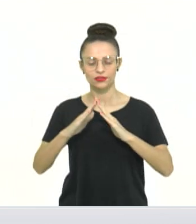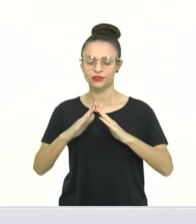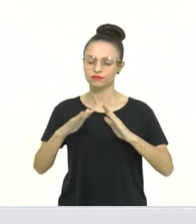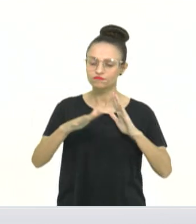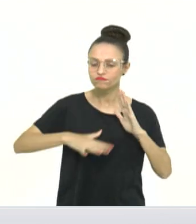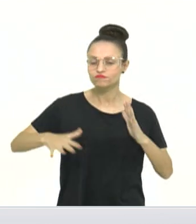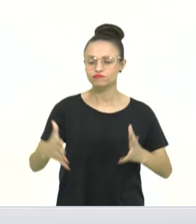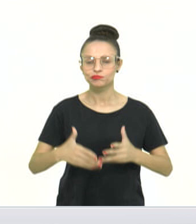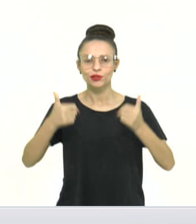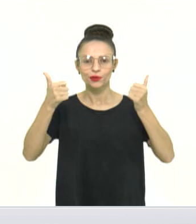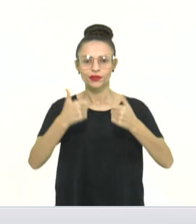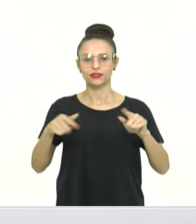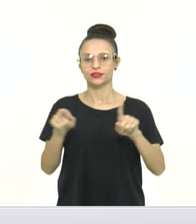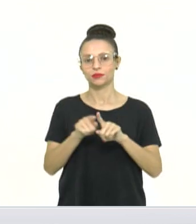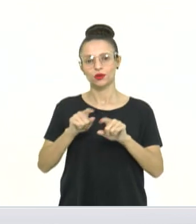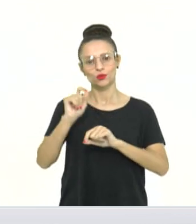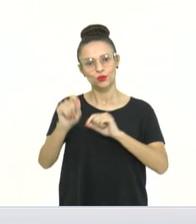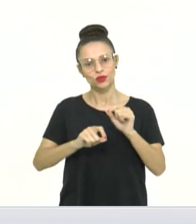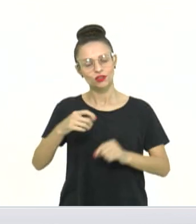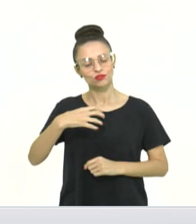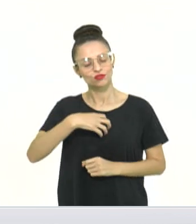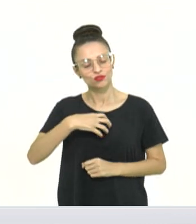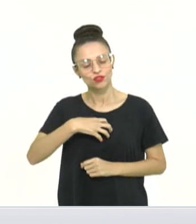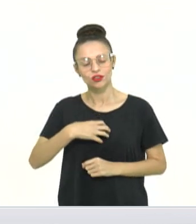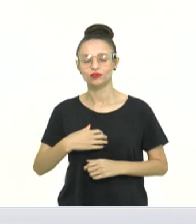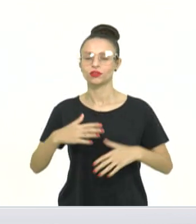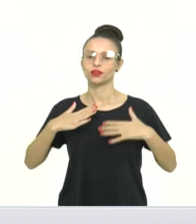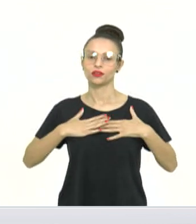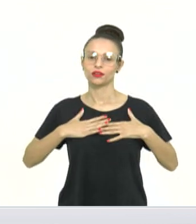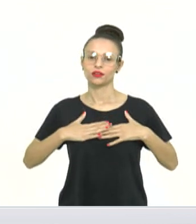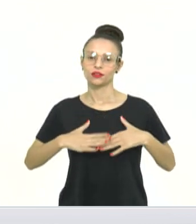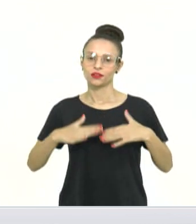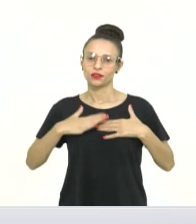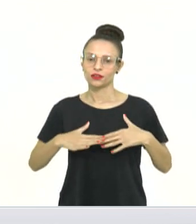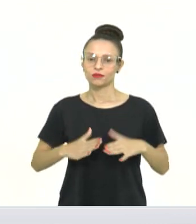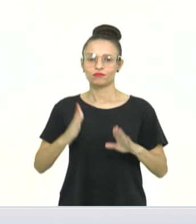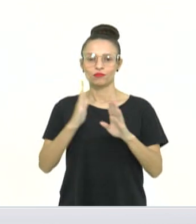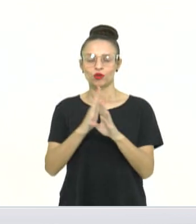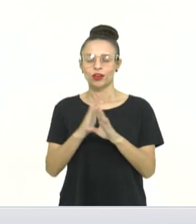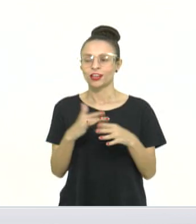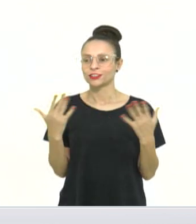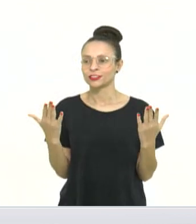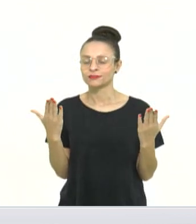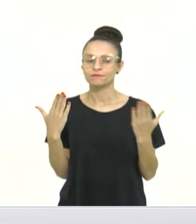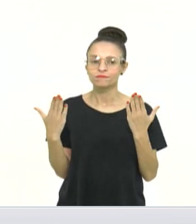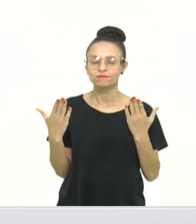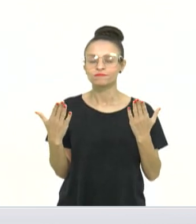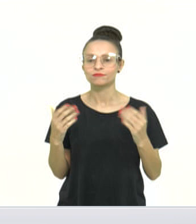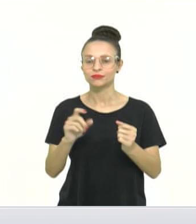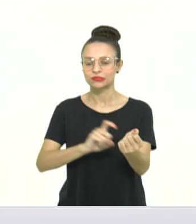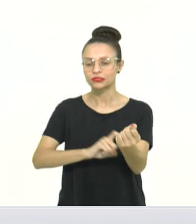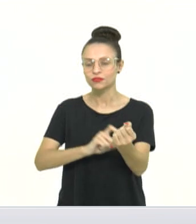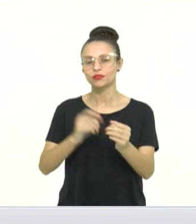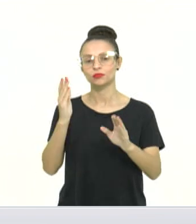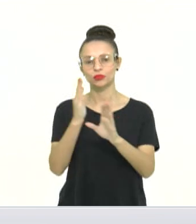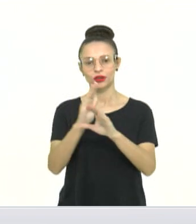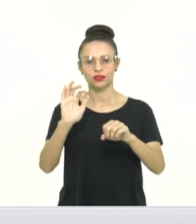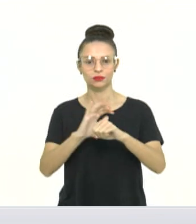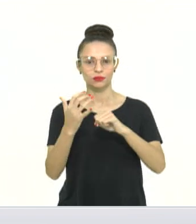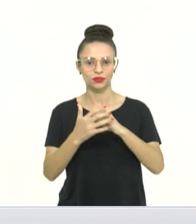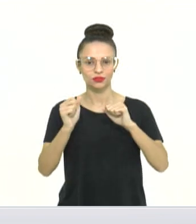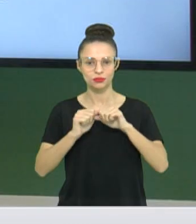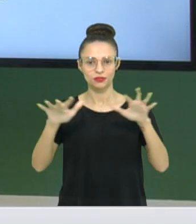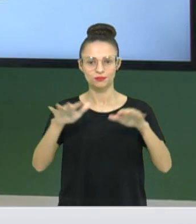lar, além de buscar um modo para relaxar diante das incertezas dos estresses causados pela